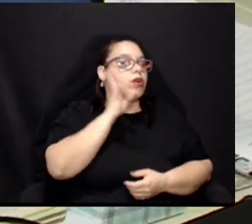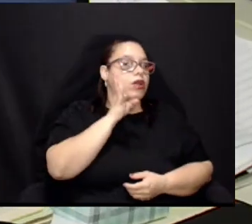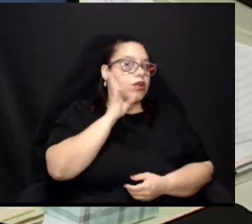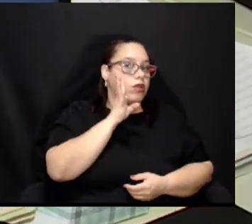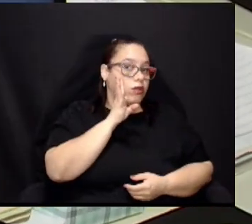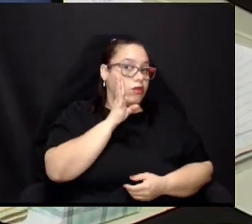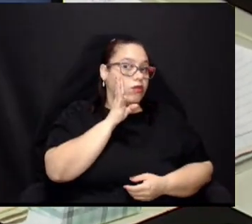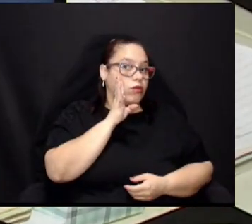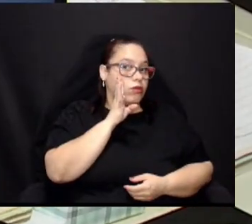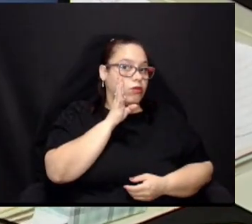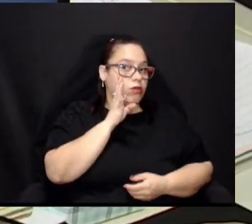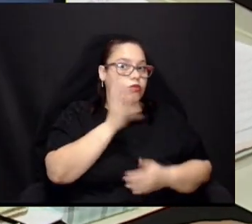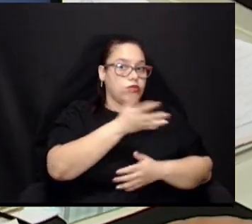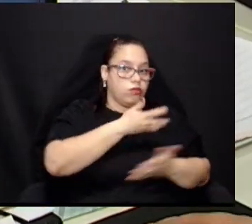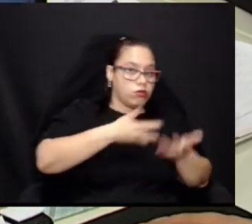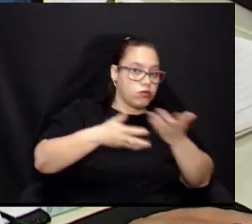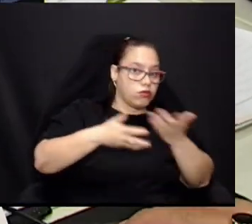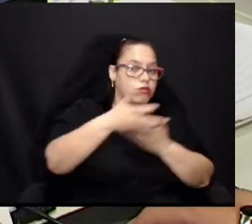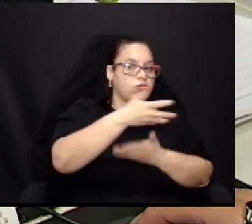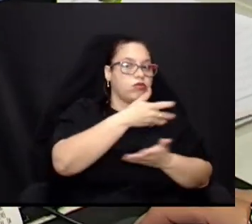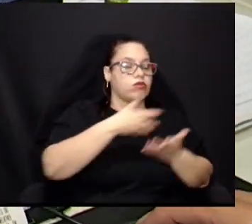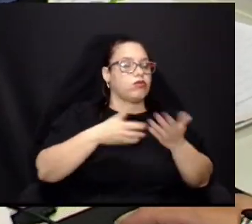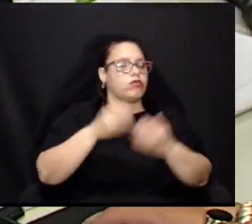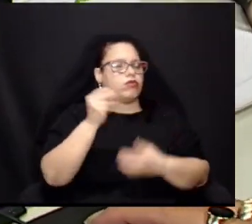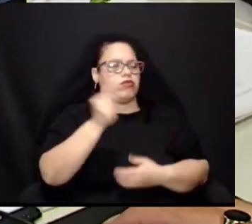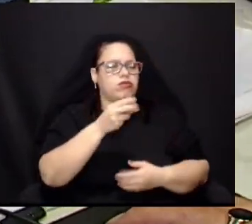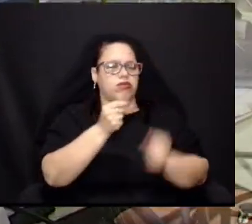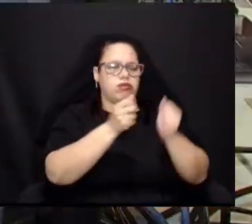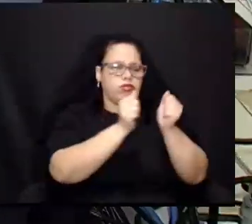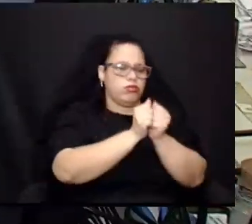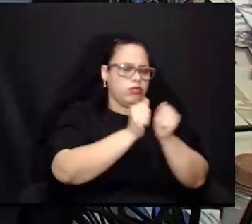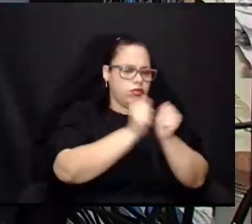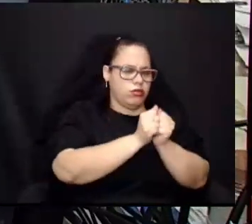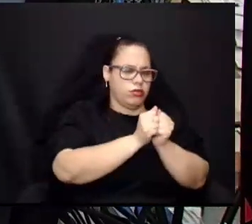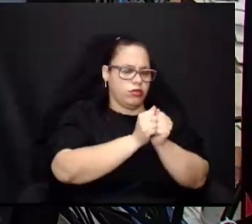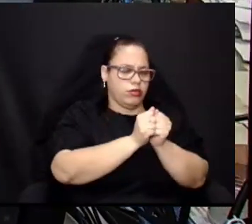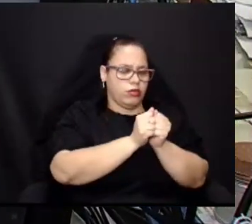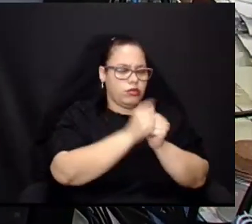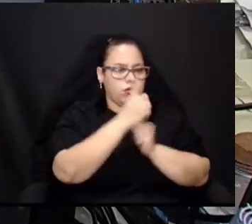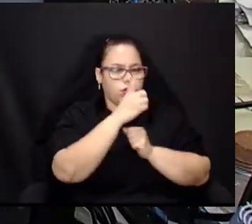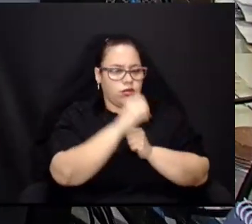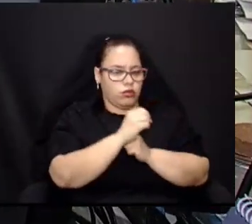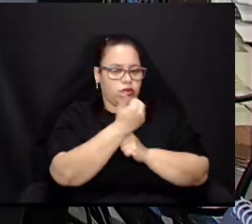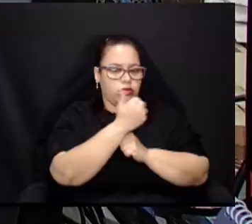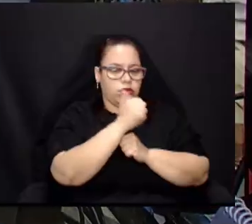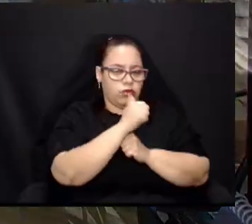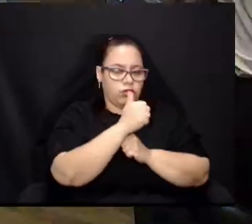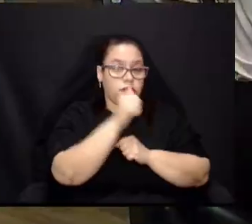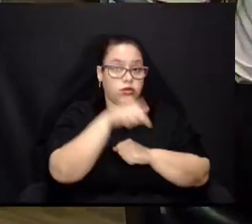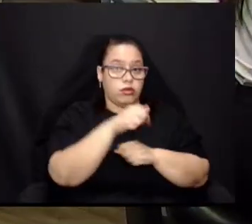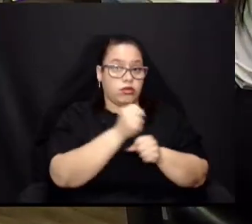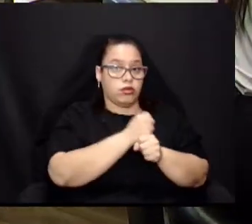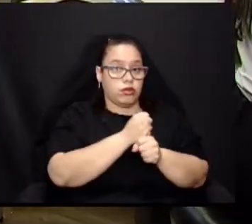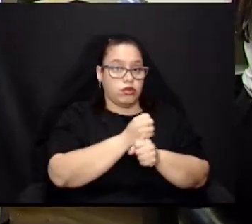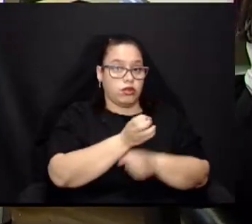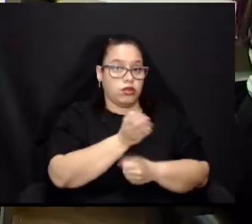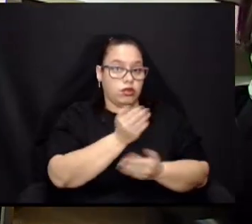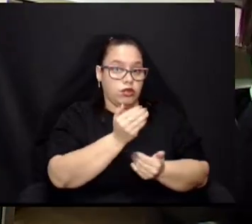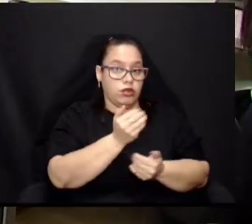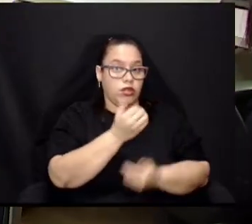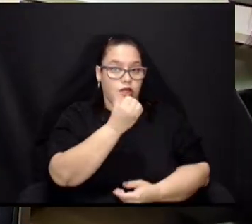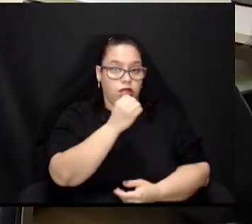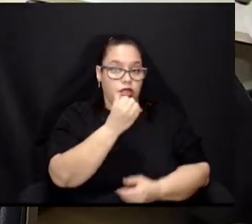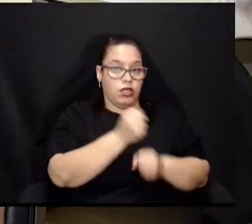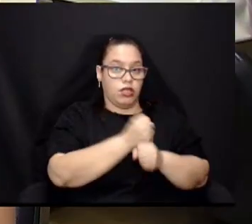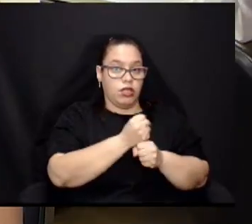entrosada, né? A gente está junto já há bastante tempo. A maioria está entre 10 e 11 anos já aqui. Acho que o mais novo, se não me engano, tem 6 anos já de Câmara.